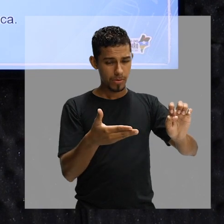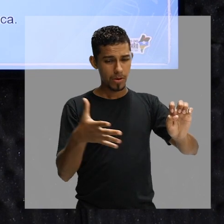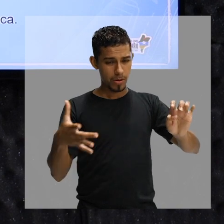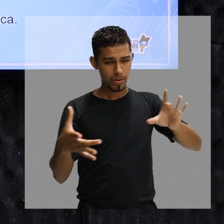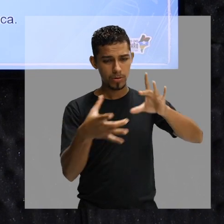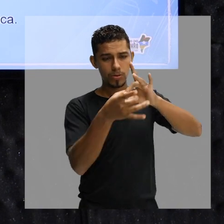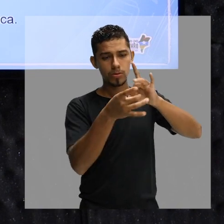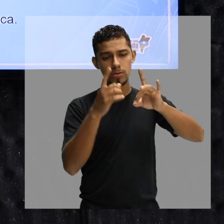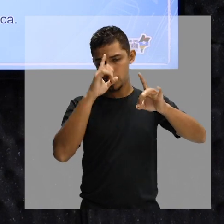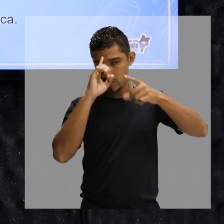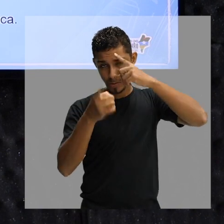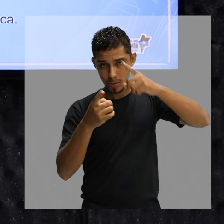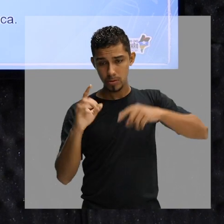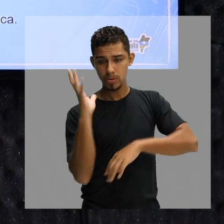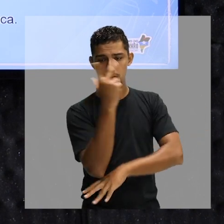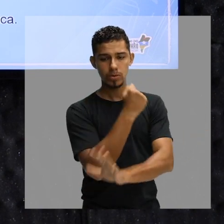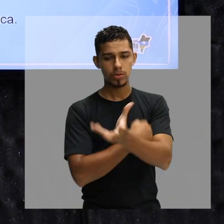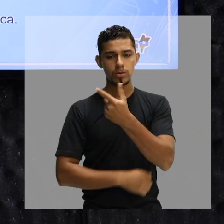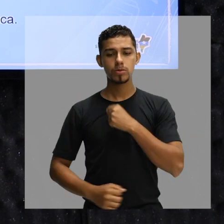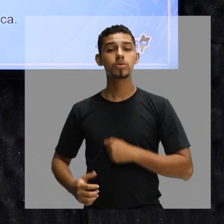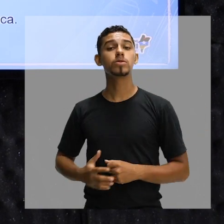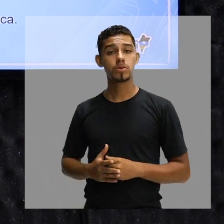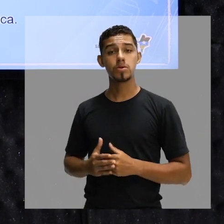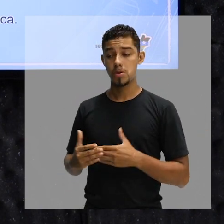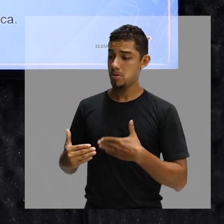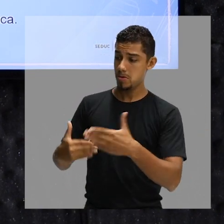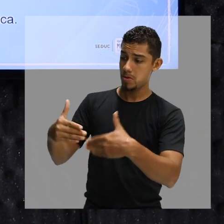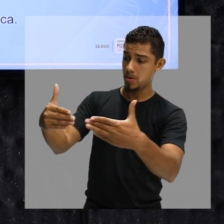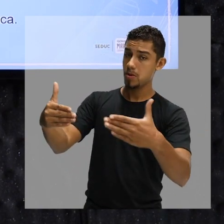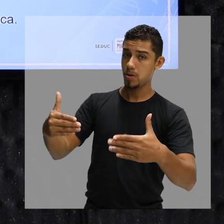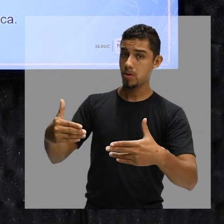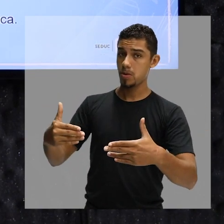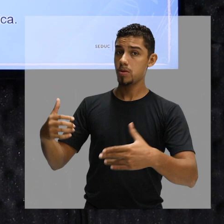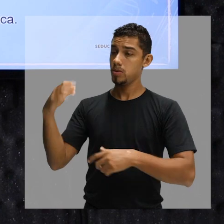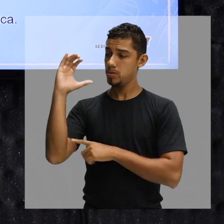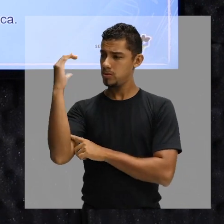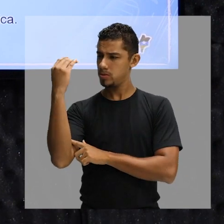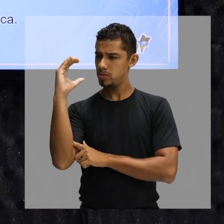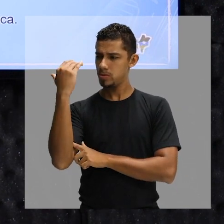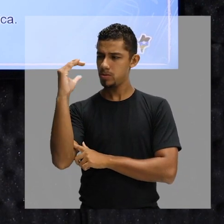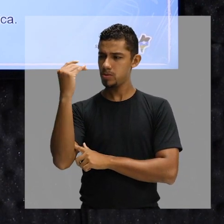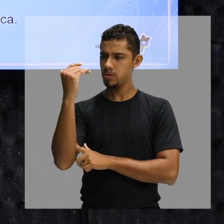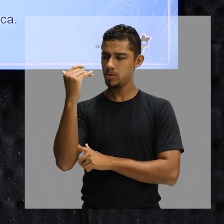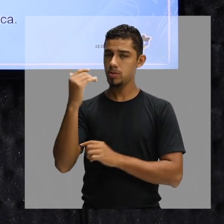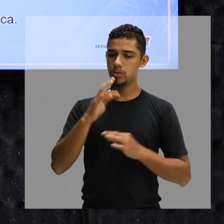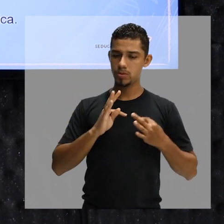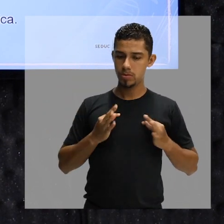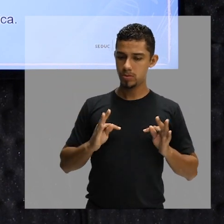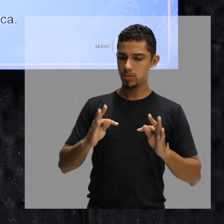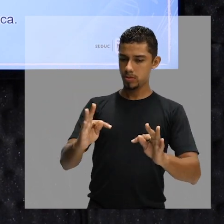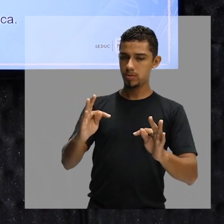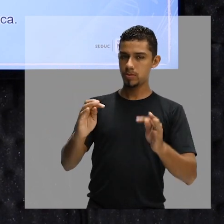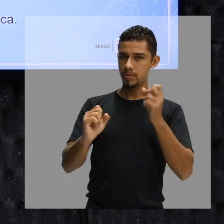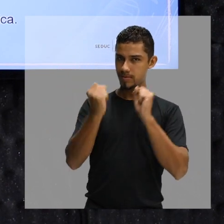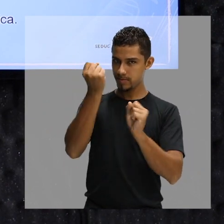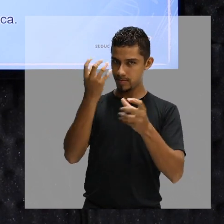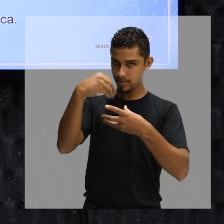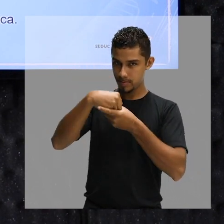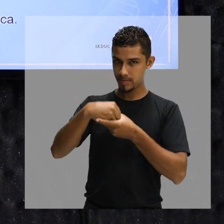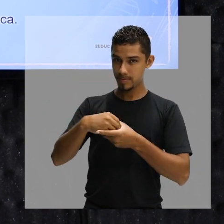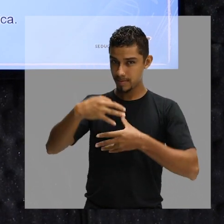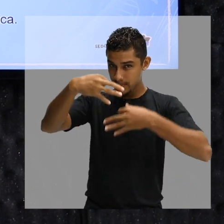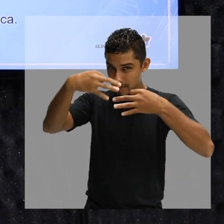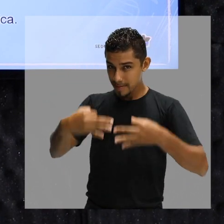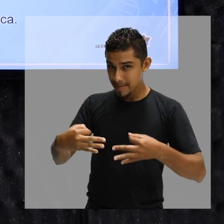com esse domínio da natureza a partir da produção científica, tecnológica e industrial. Correto? Show de